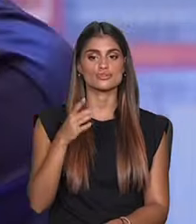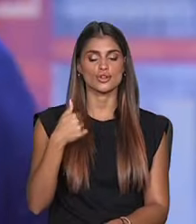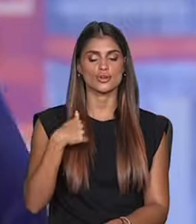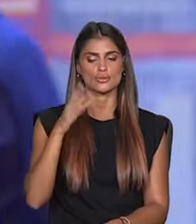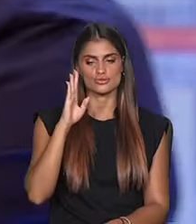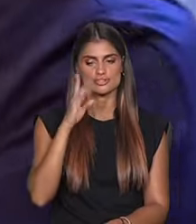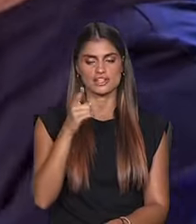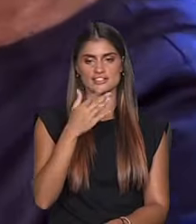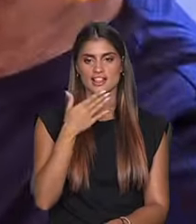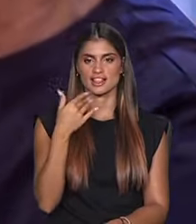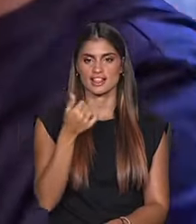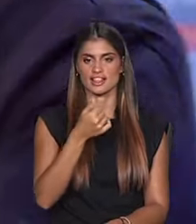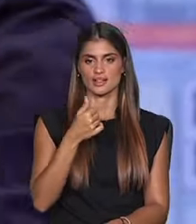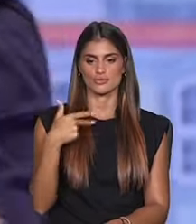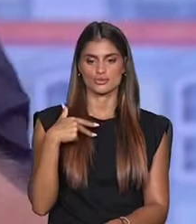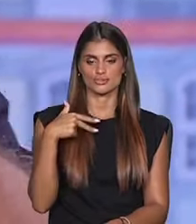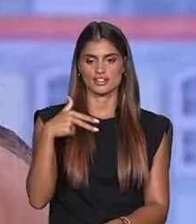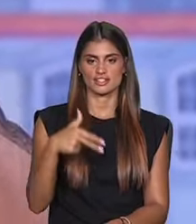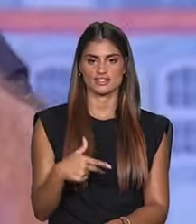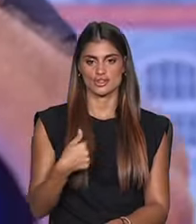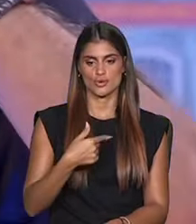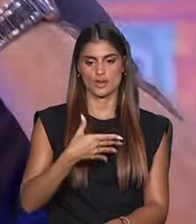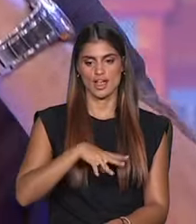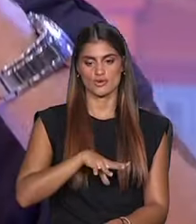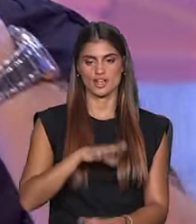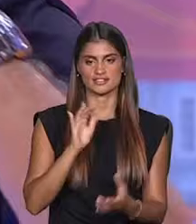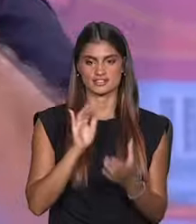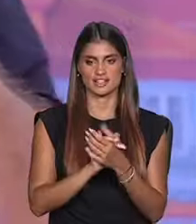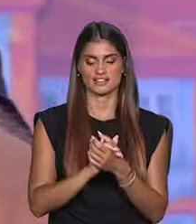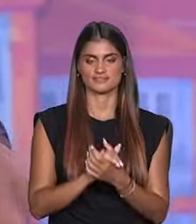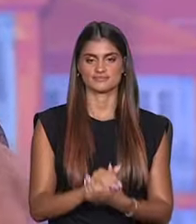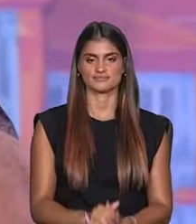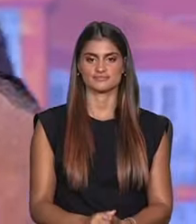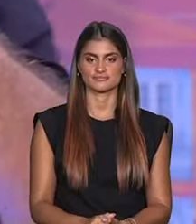Eu sei, essa linda portuguesa com quem eu quero